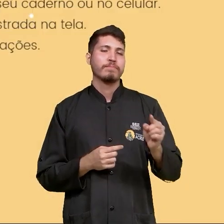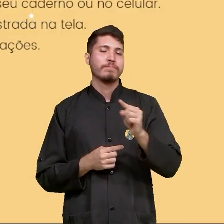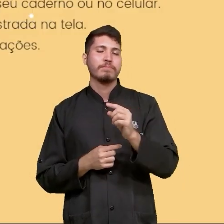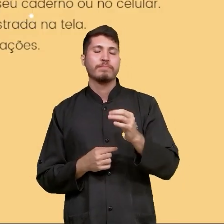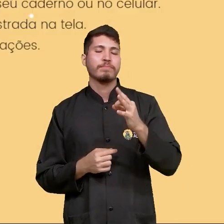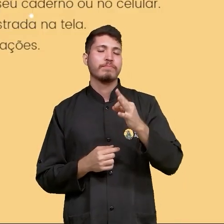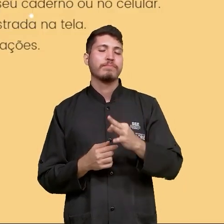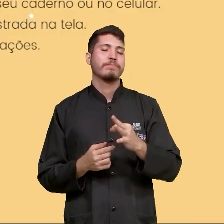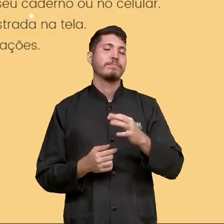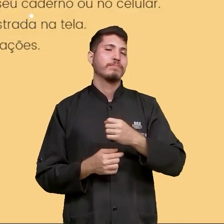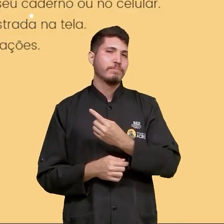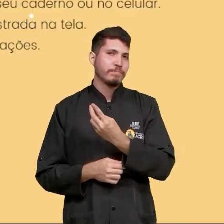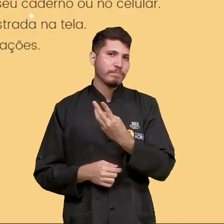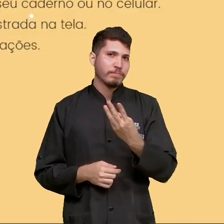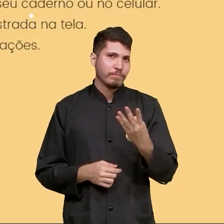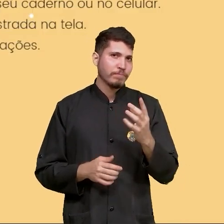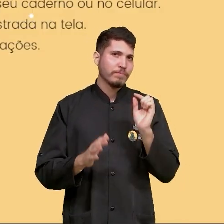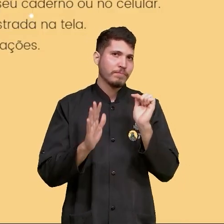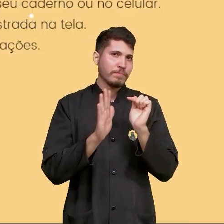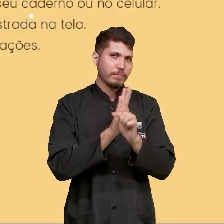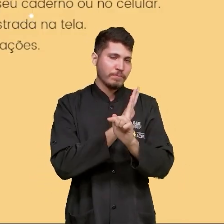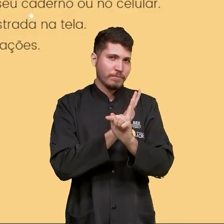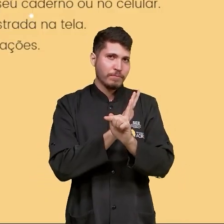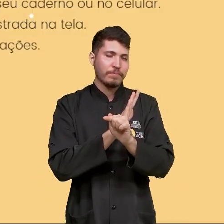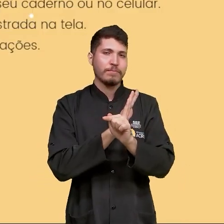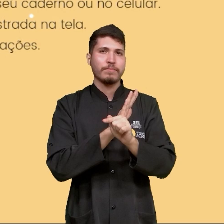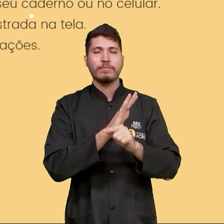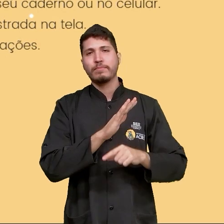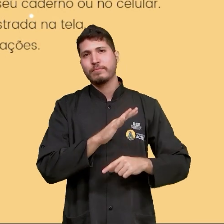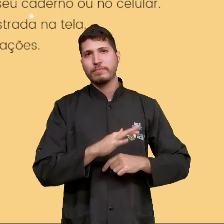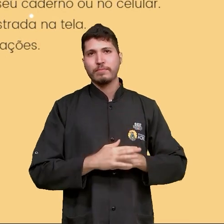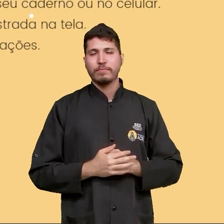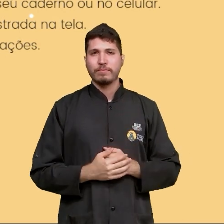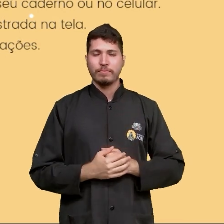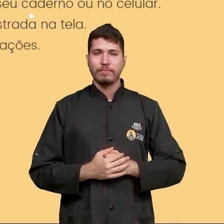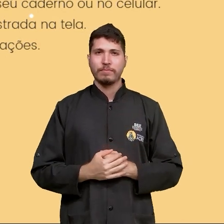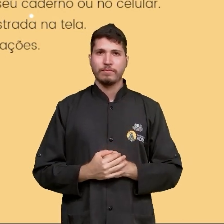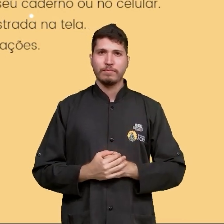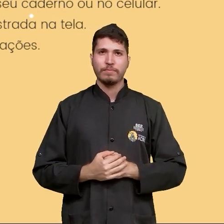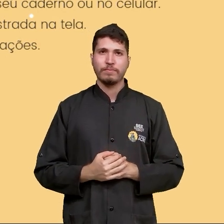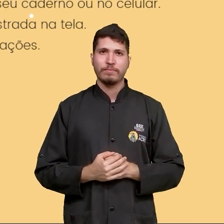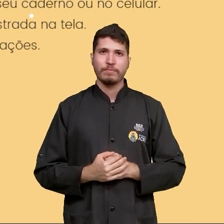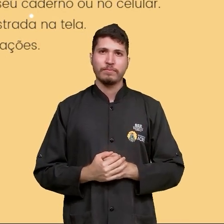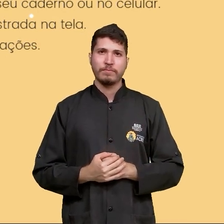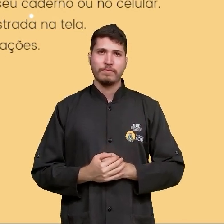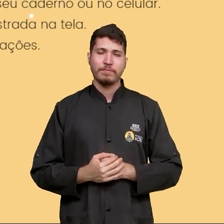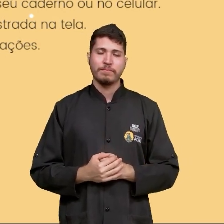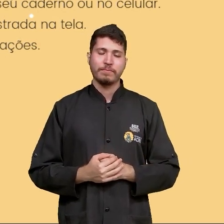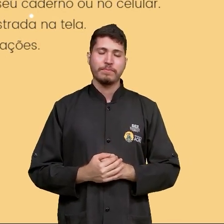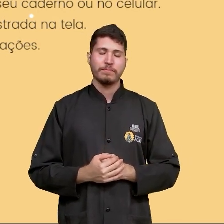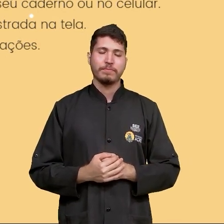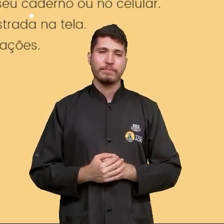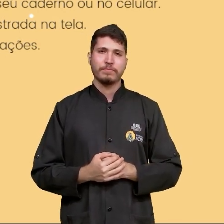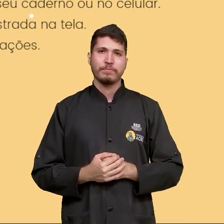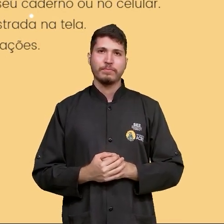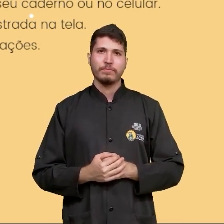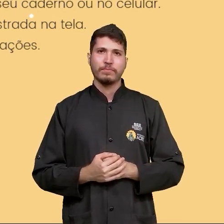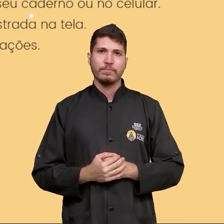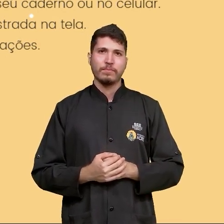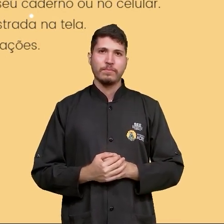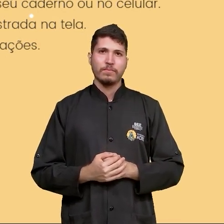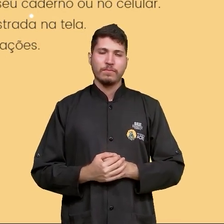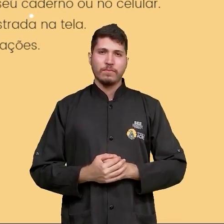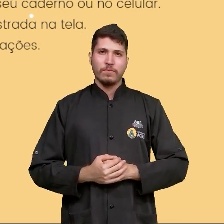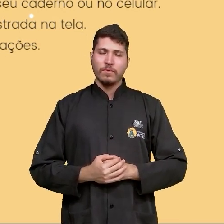quantidade de questões que vocês vão acertar no final aí do nosso quiz, tá? Vamos